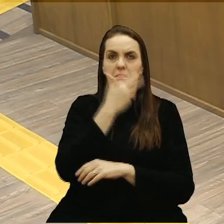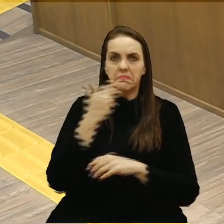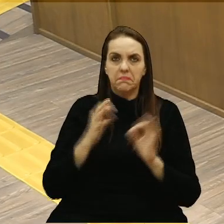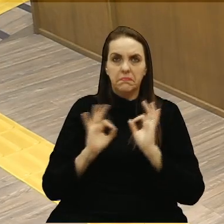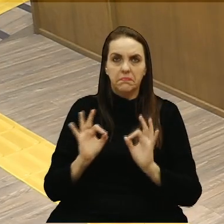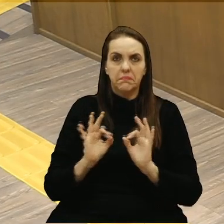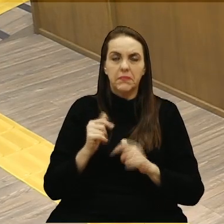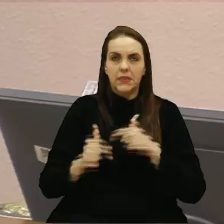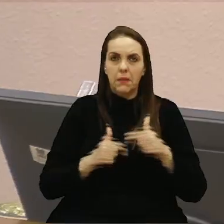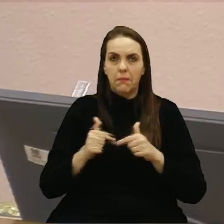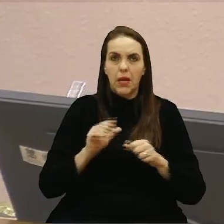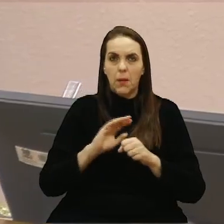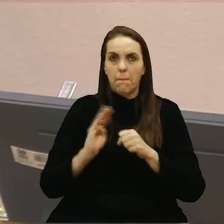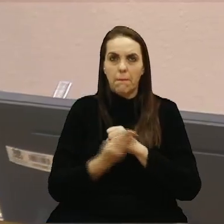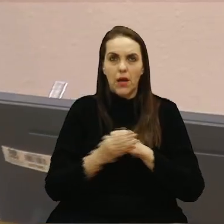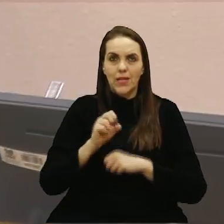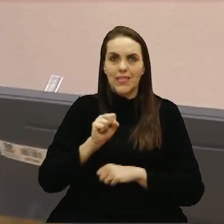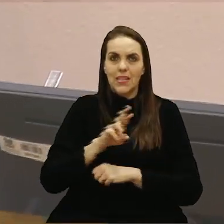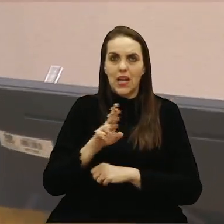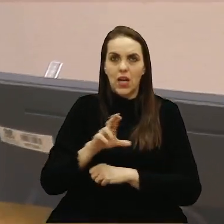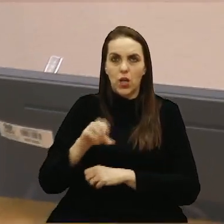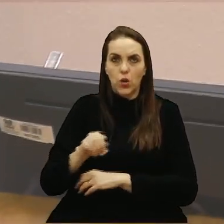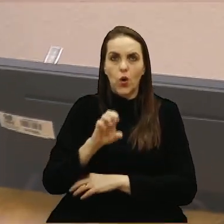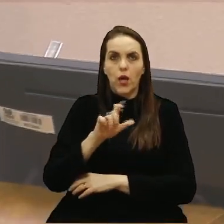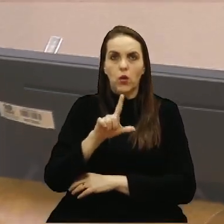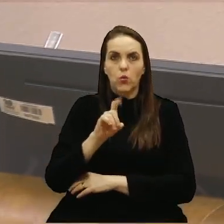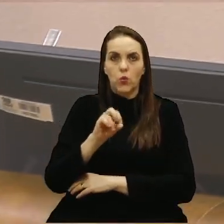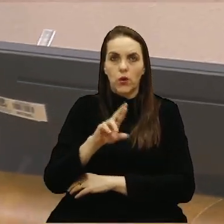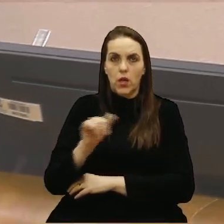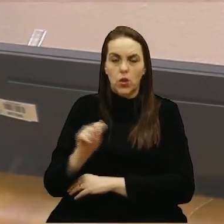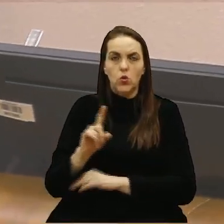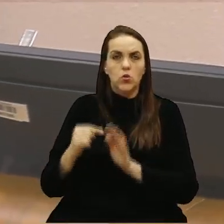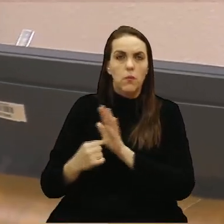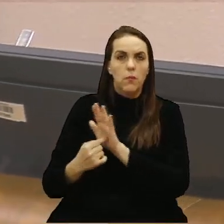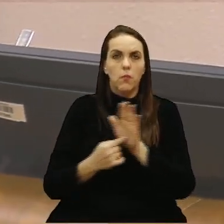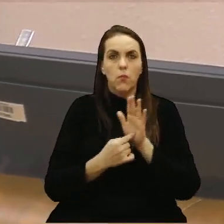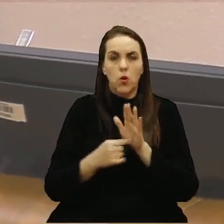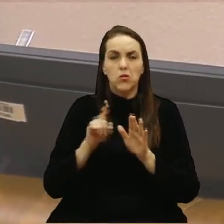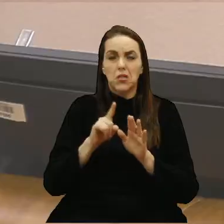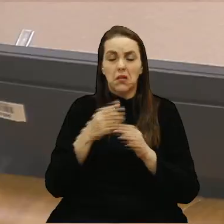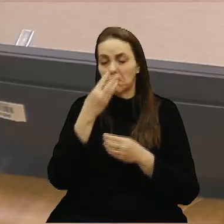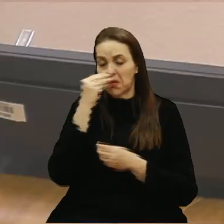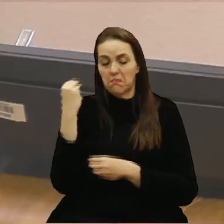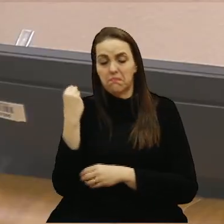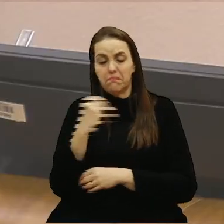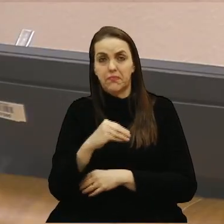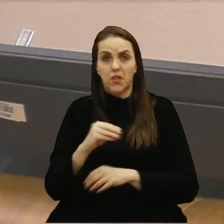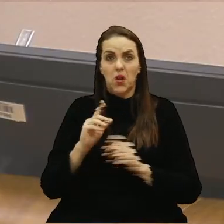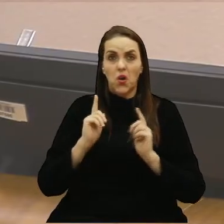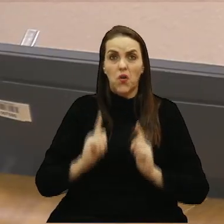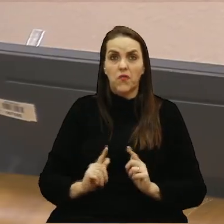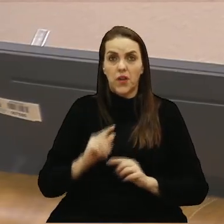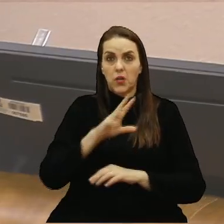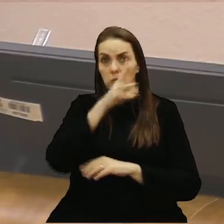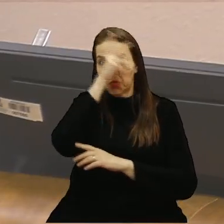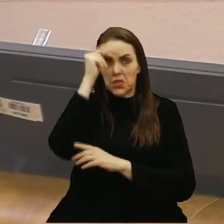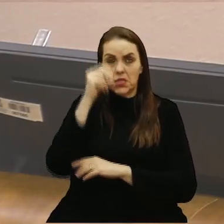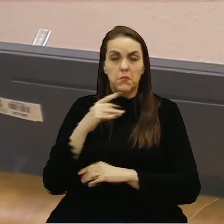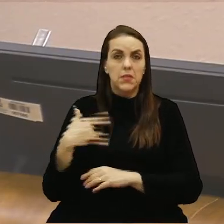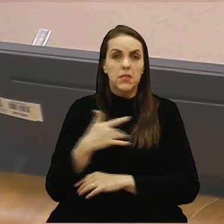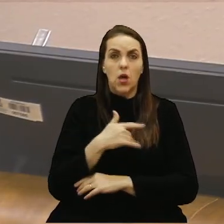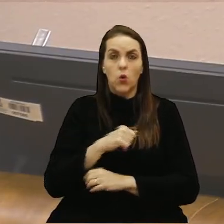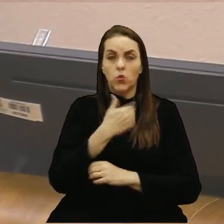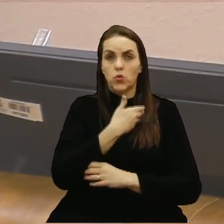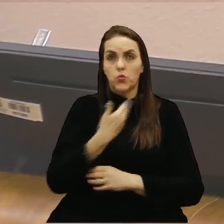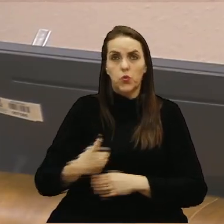região Serrano, Eldorado, e dizer que isso só demonstra o descaso que o nosso governo municipal tem tido com a saúde pública e com as